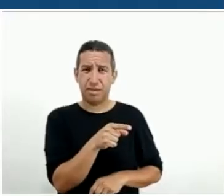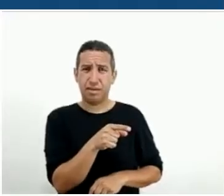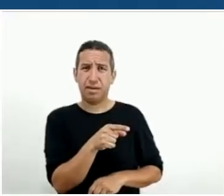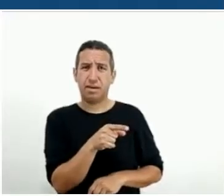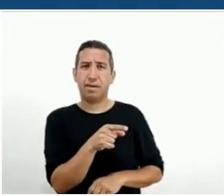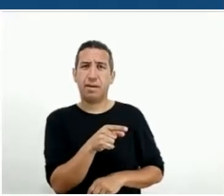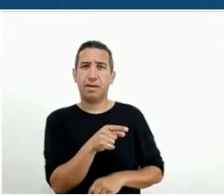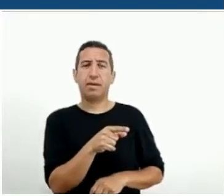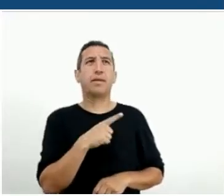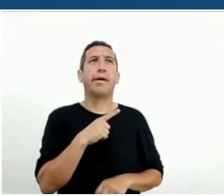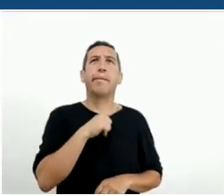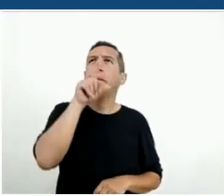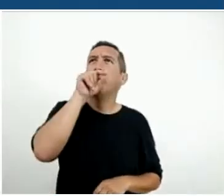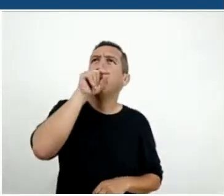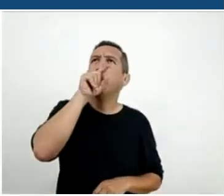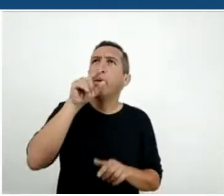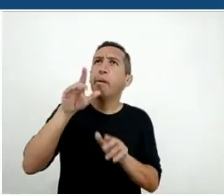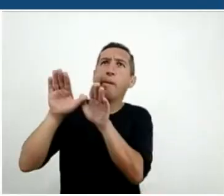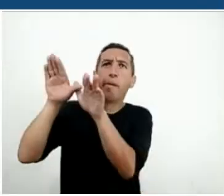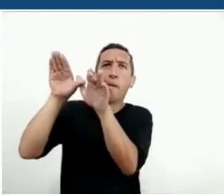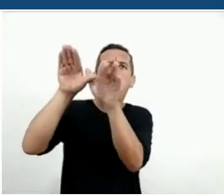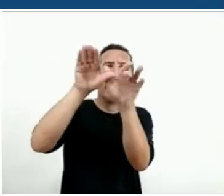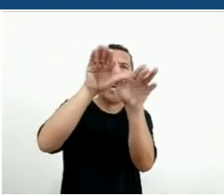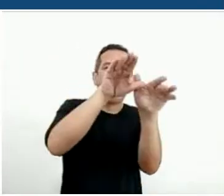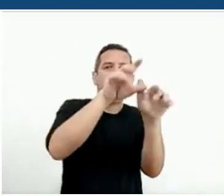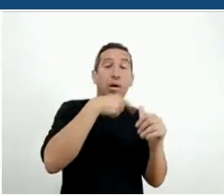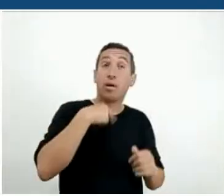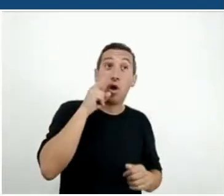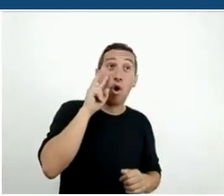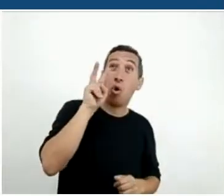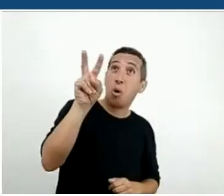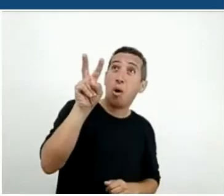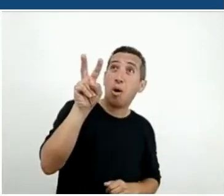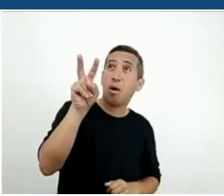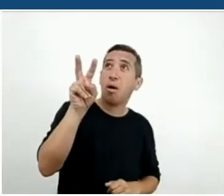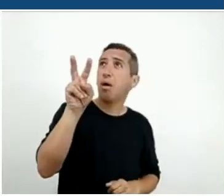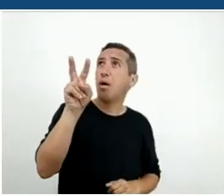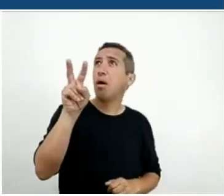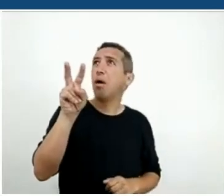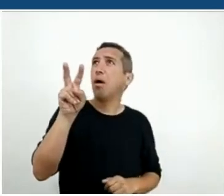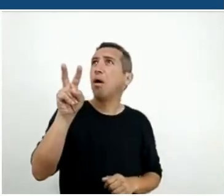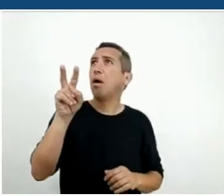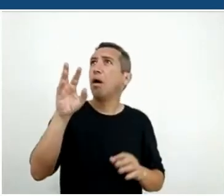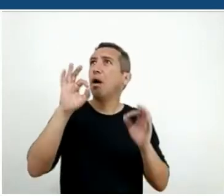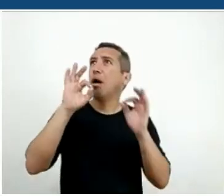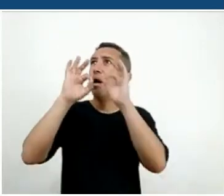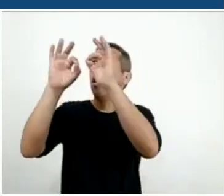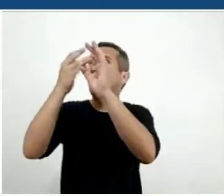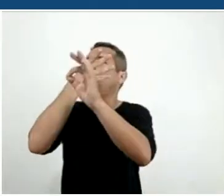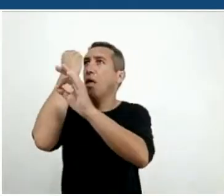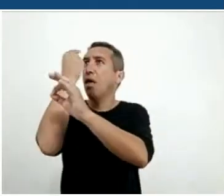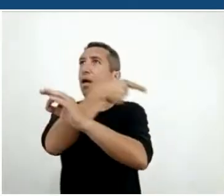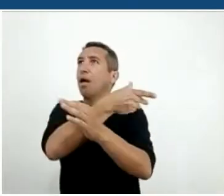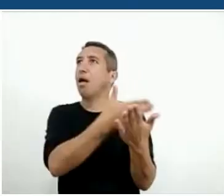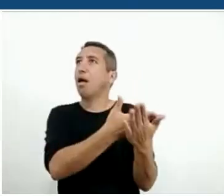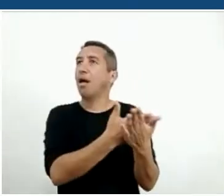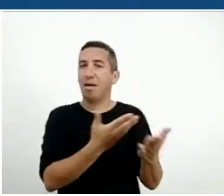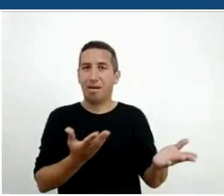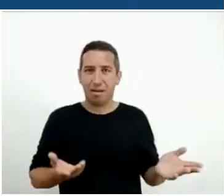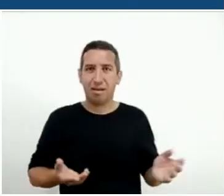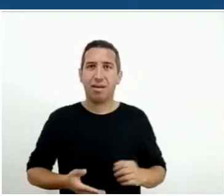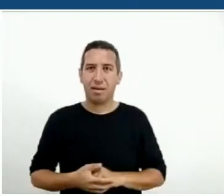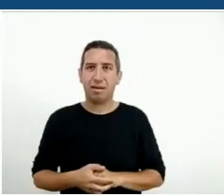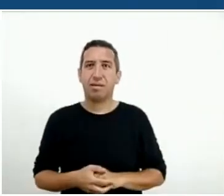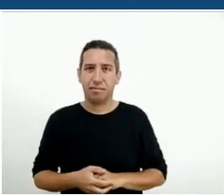passarinho passando na janela, eu olho para o passarinho e distraio na sala de aula. Ou então alguém me provoca e eu tenho uma reação, às